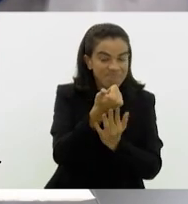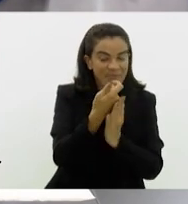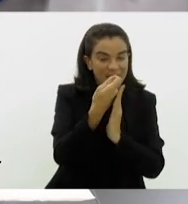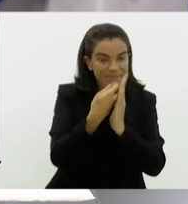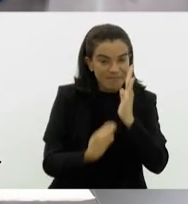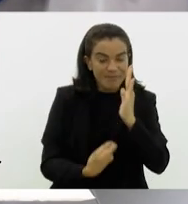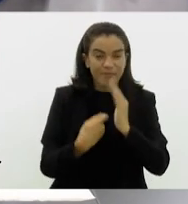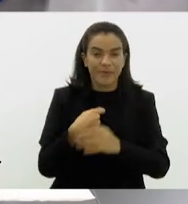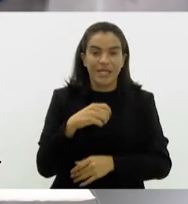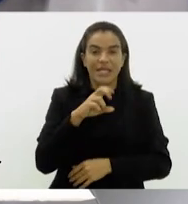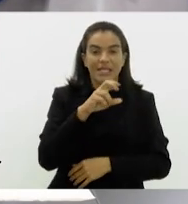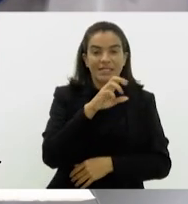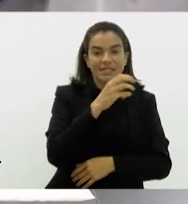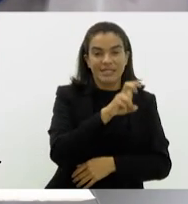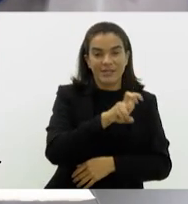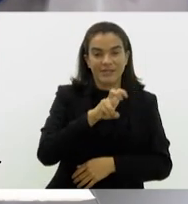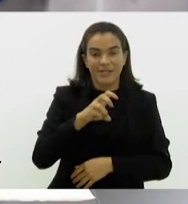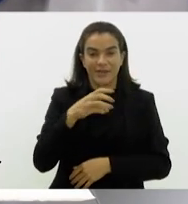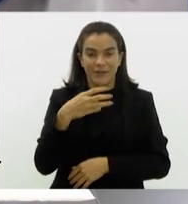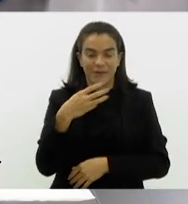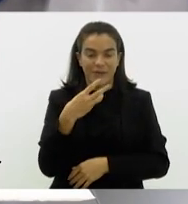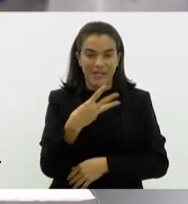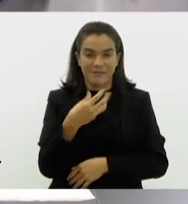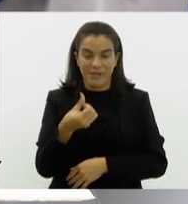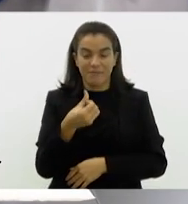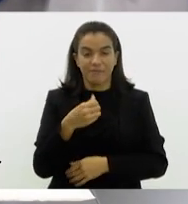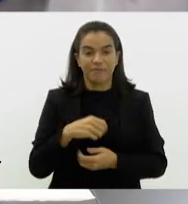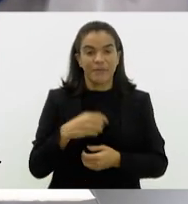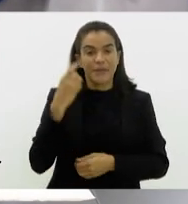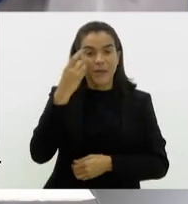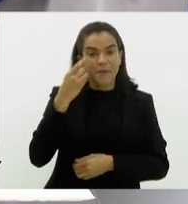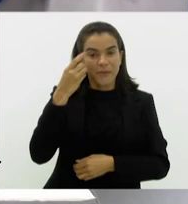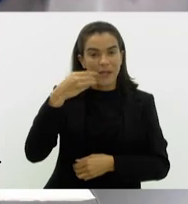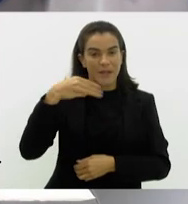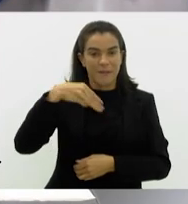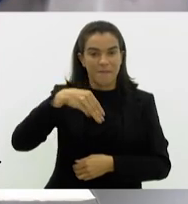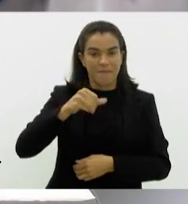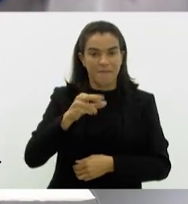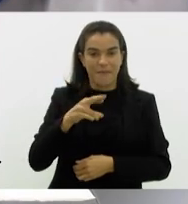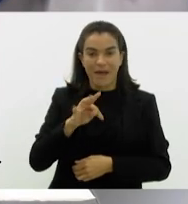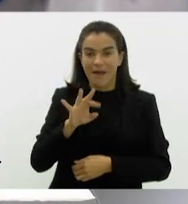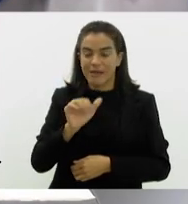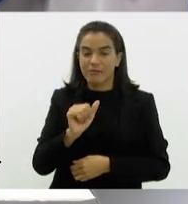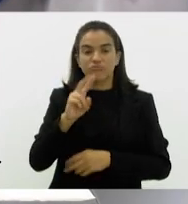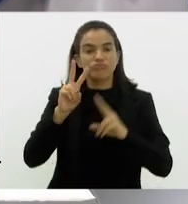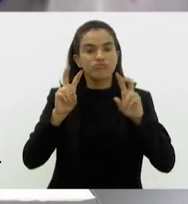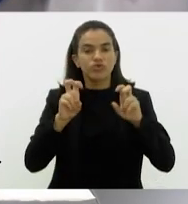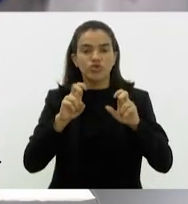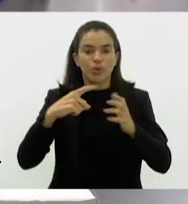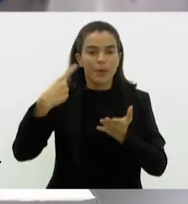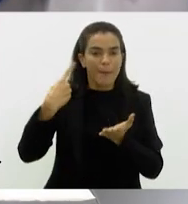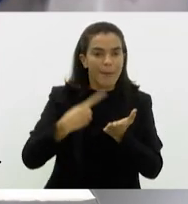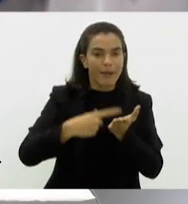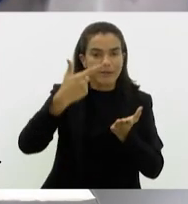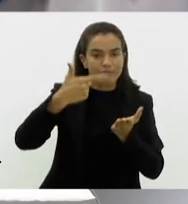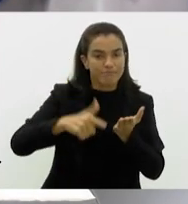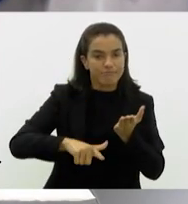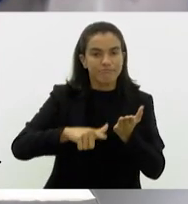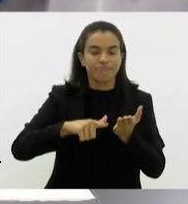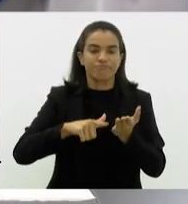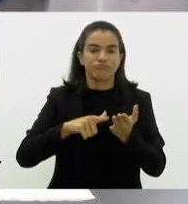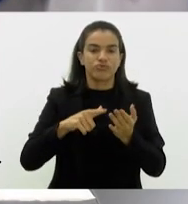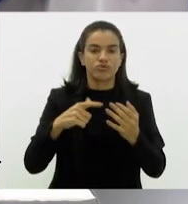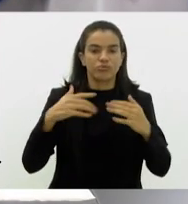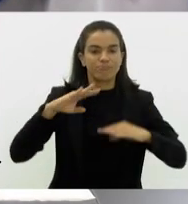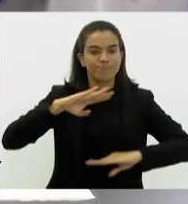projeto de lei 5536 de 22, de autoria da deputada Marta Rocha, que dispõe sobre a remarcação de teste de aptidão